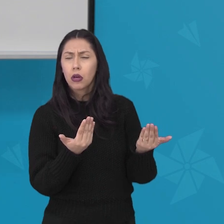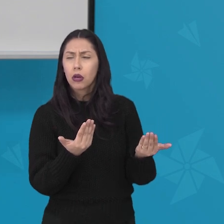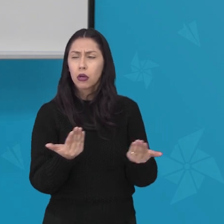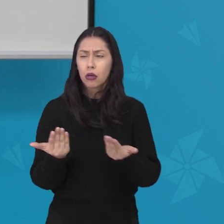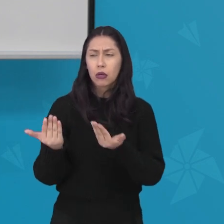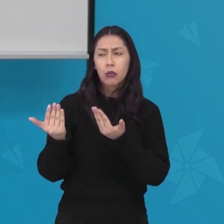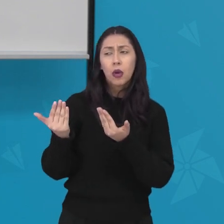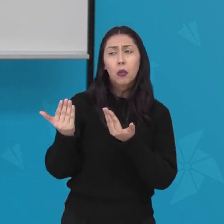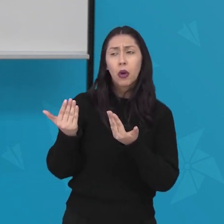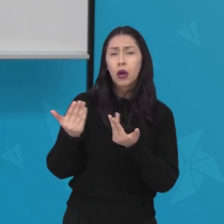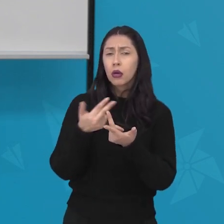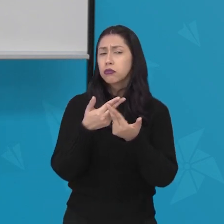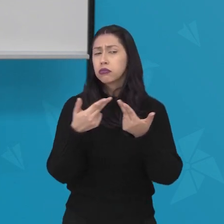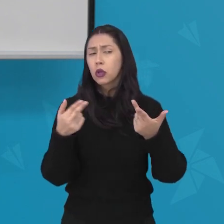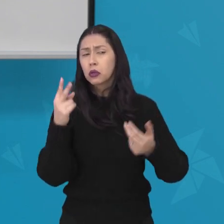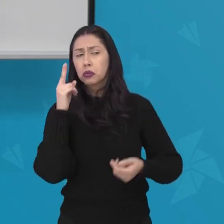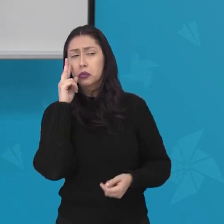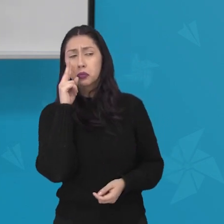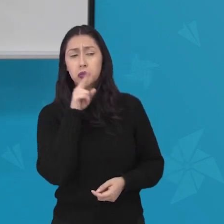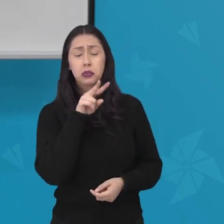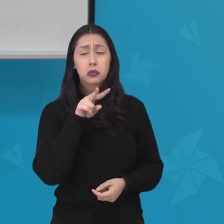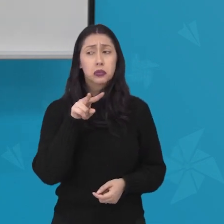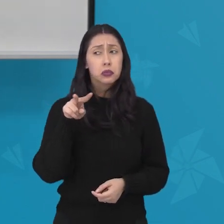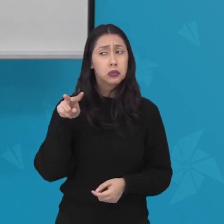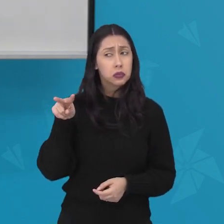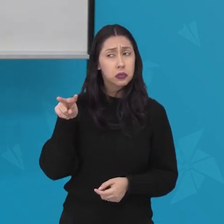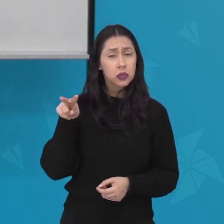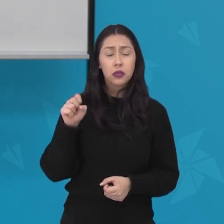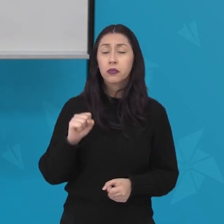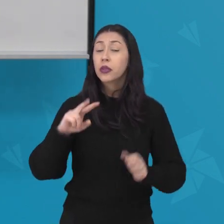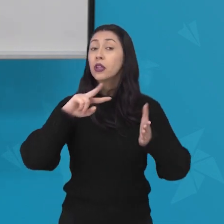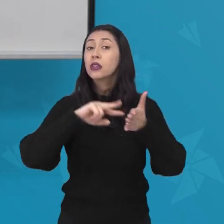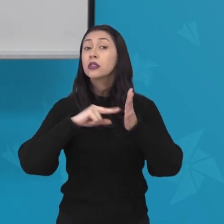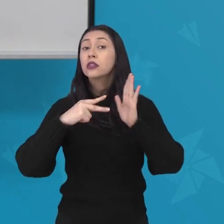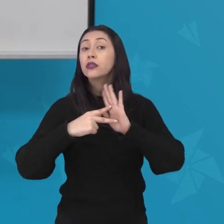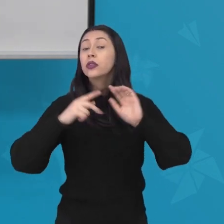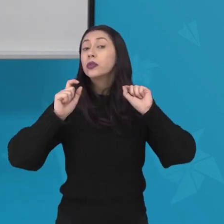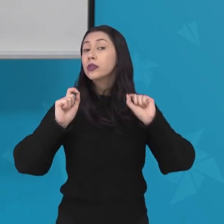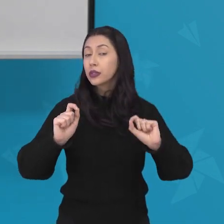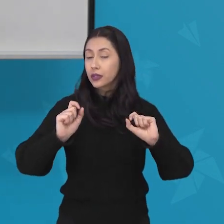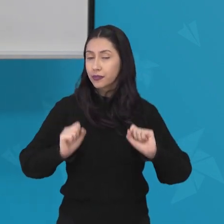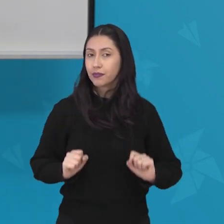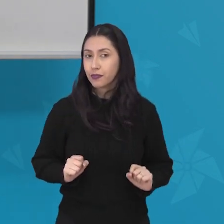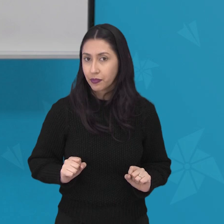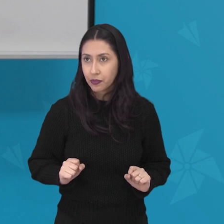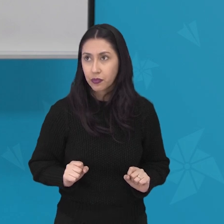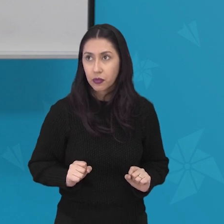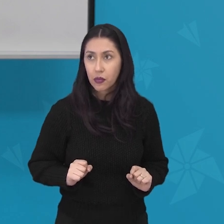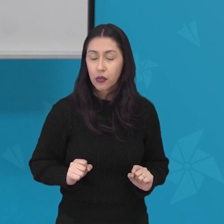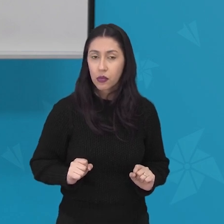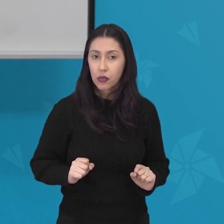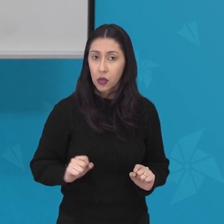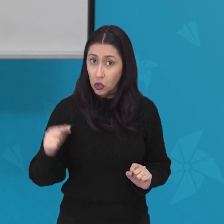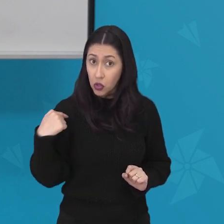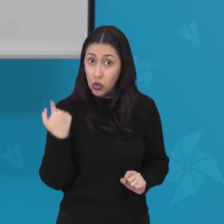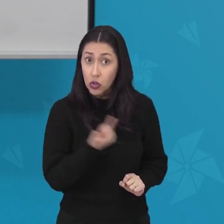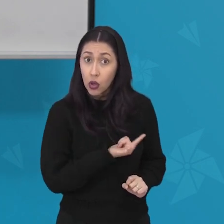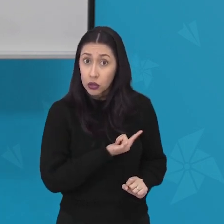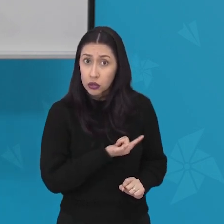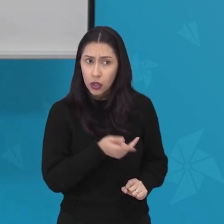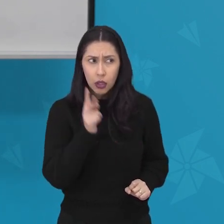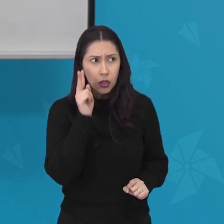relação aos olhos do corpo. Isso significa o quê? Que aquilo que